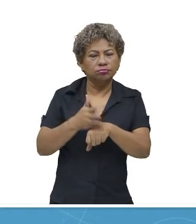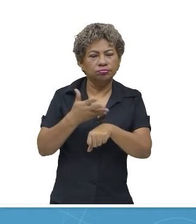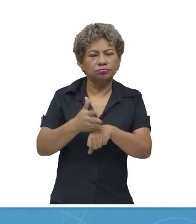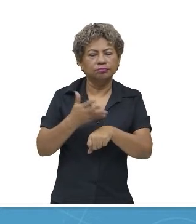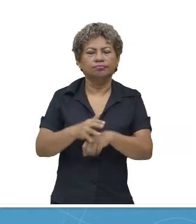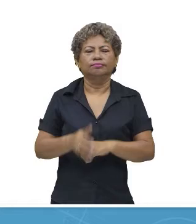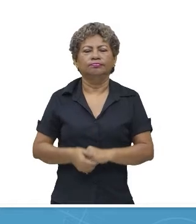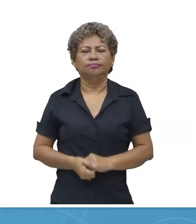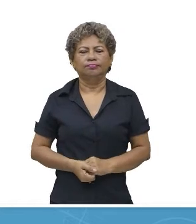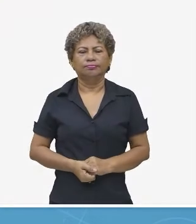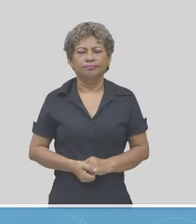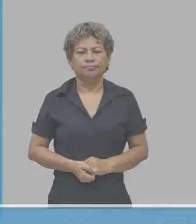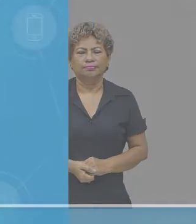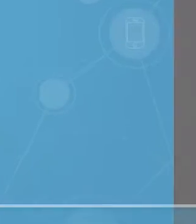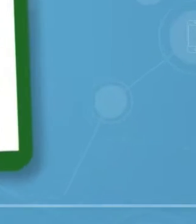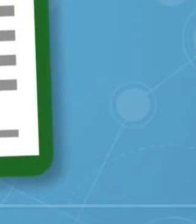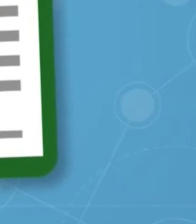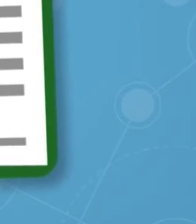iniciar.